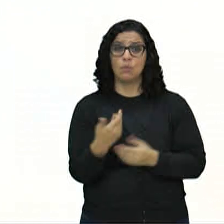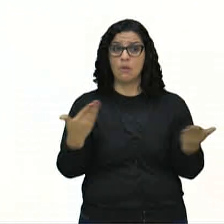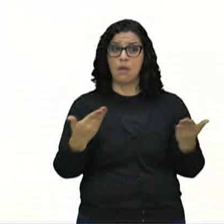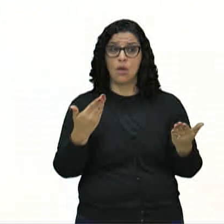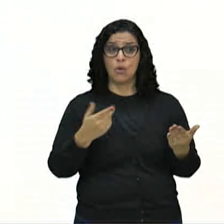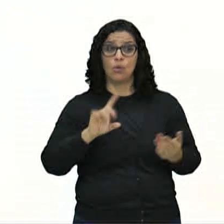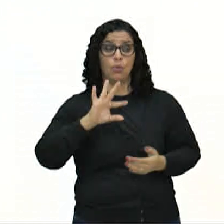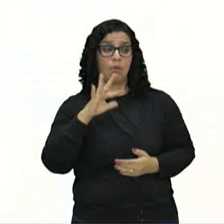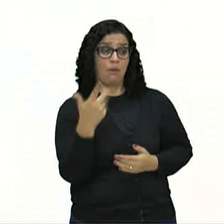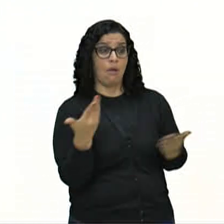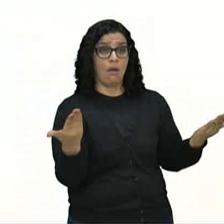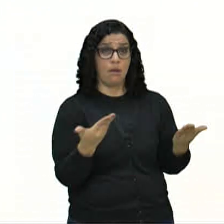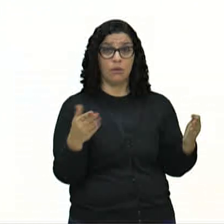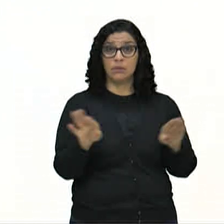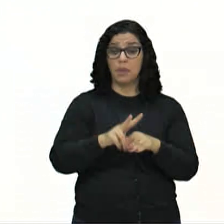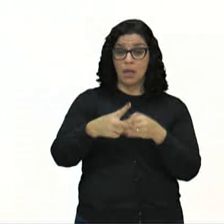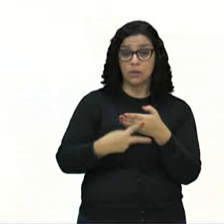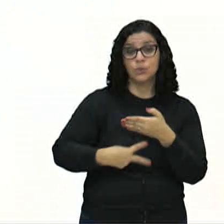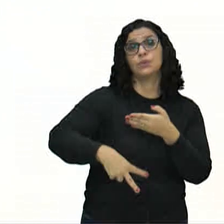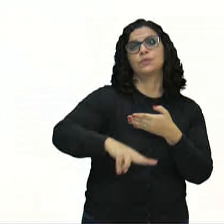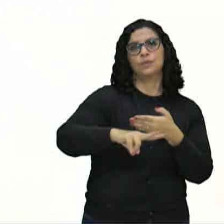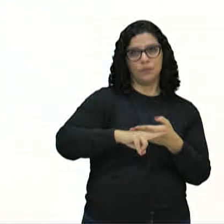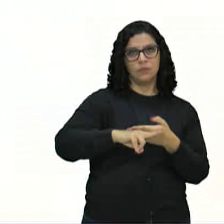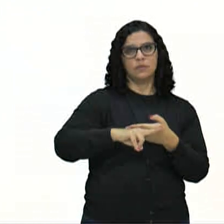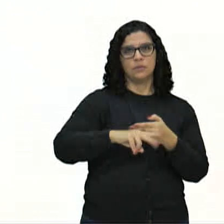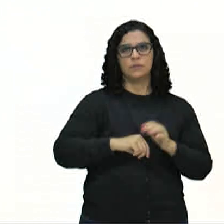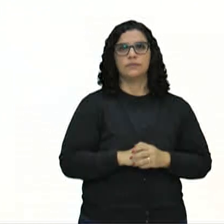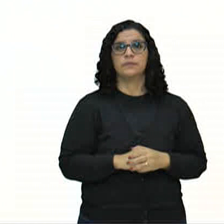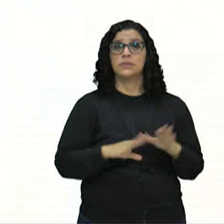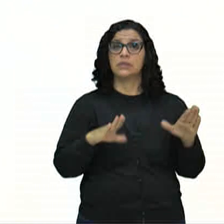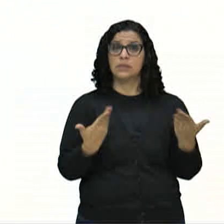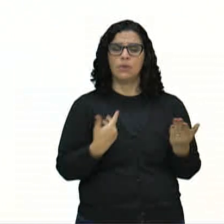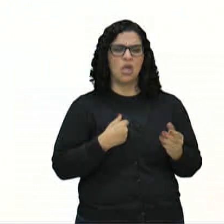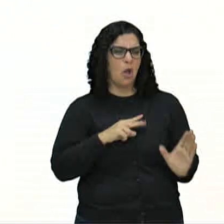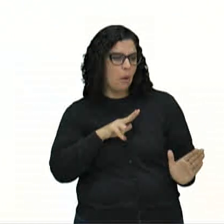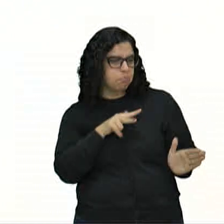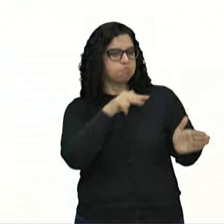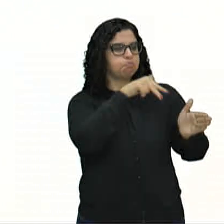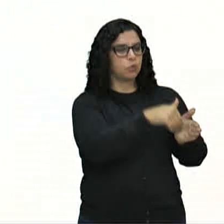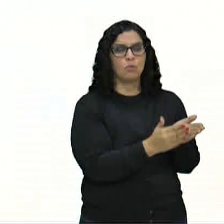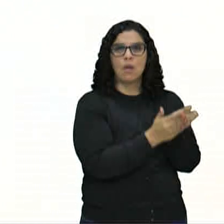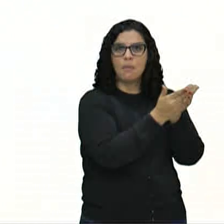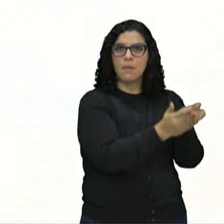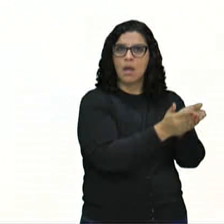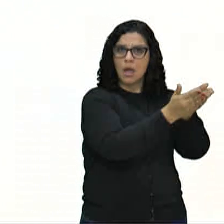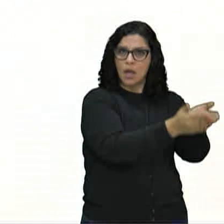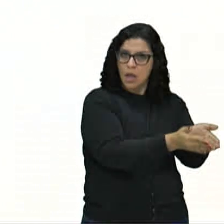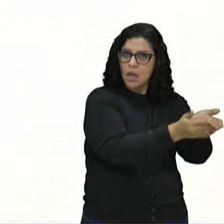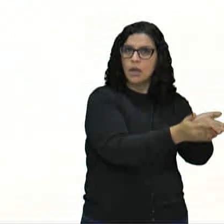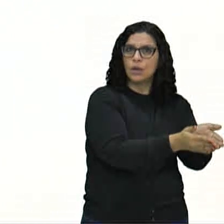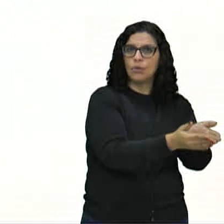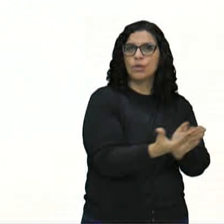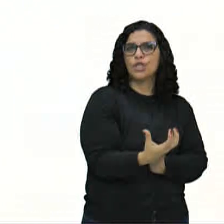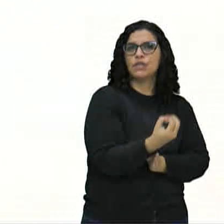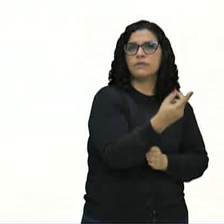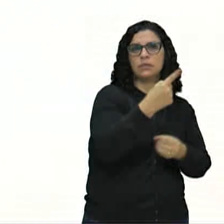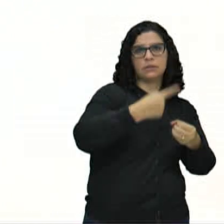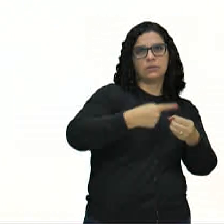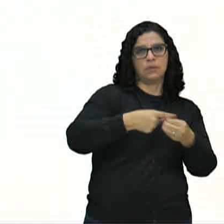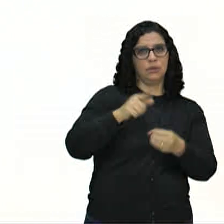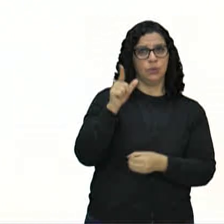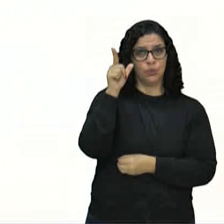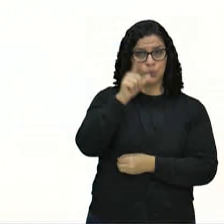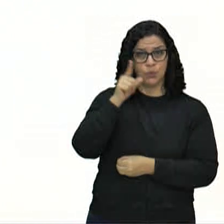às circunstâncias nem às suas consequências. Meti-me a bordo do tal navio que ia para